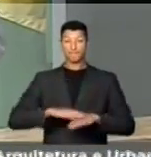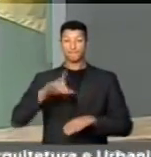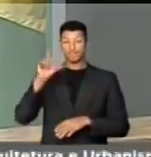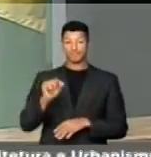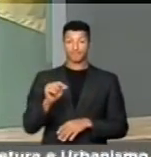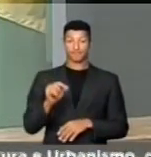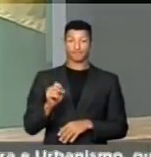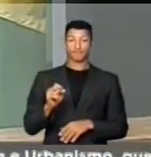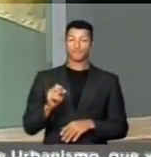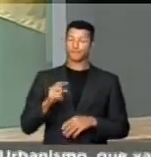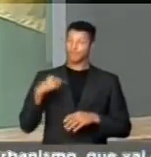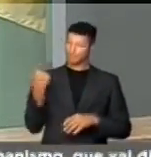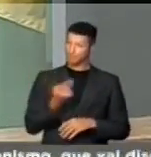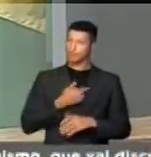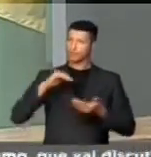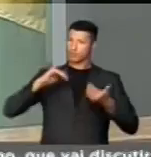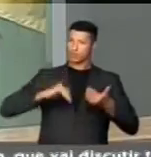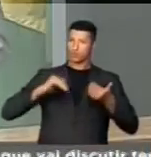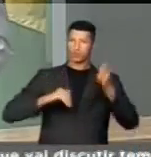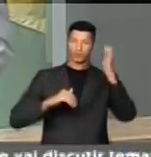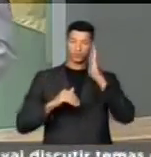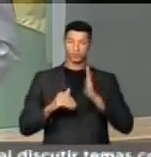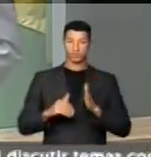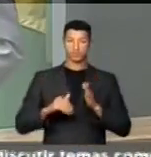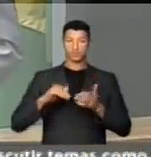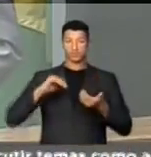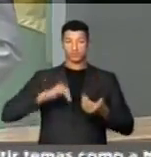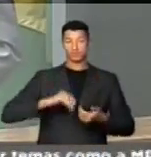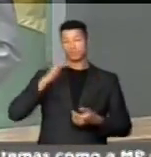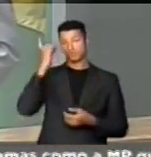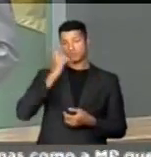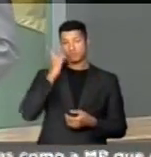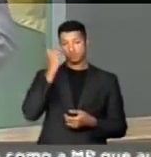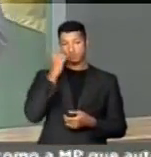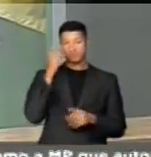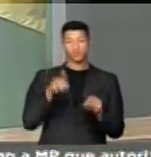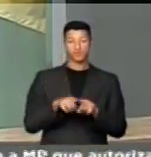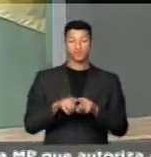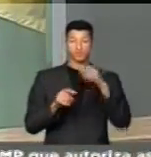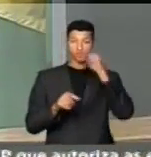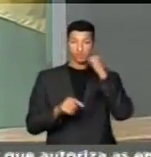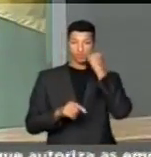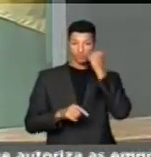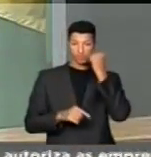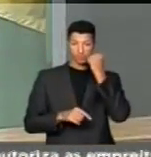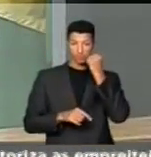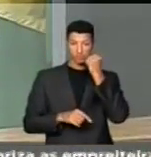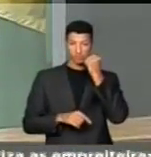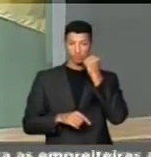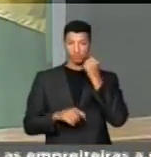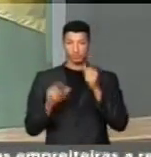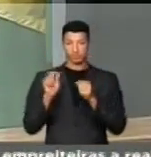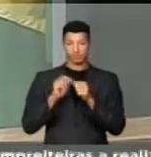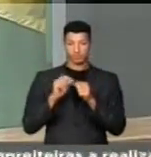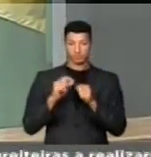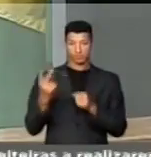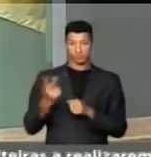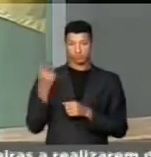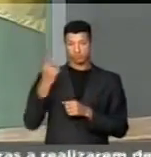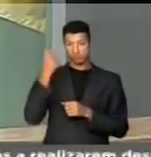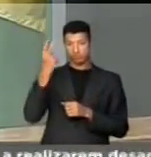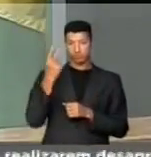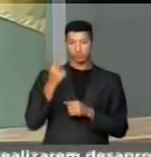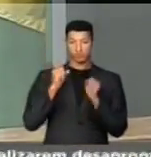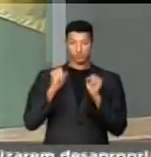isso, compete ao Congresso Nacional, à Câmara dos Deputados e ao Senado da República fazer valer